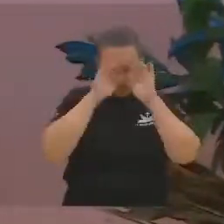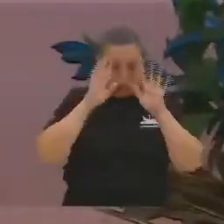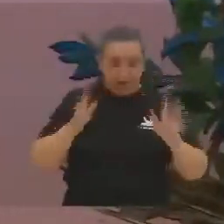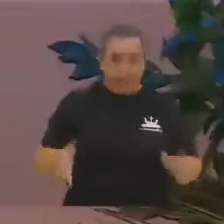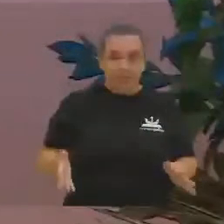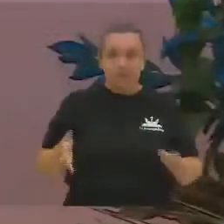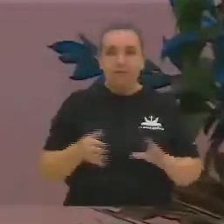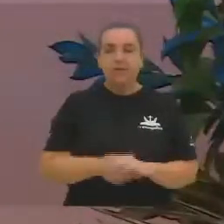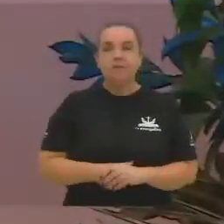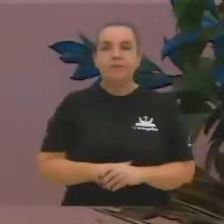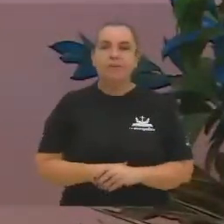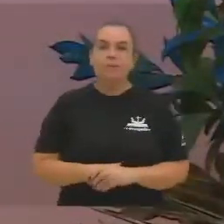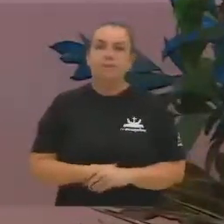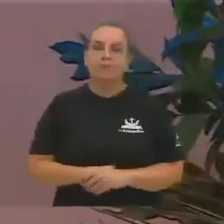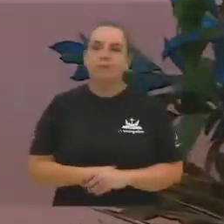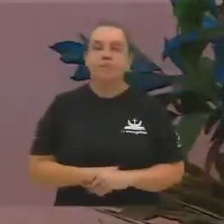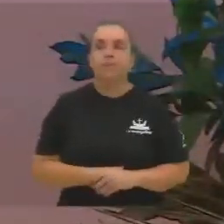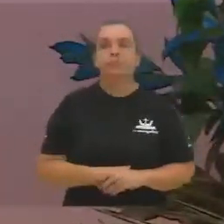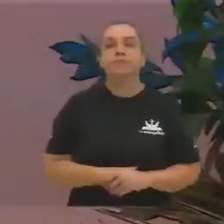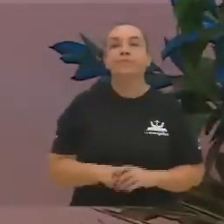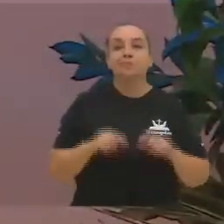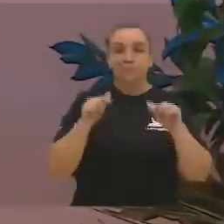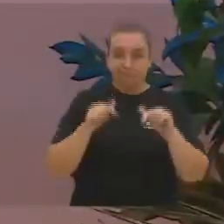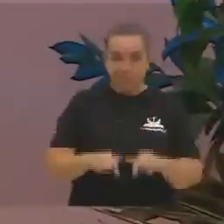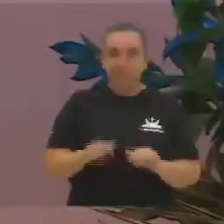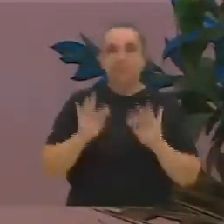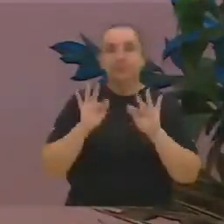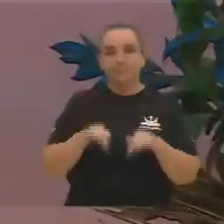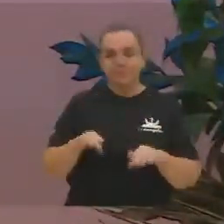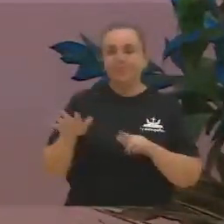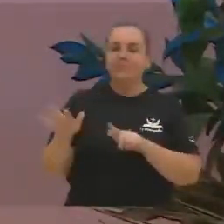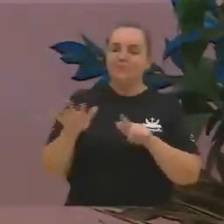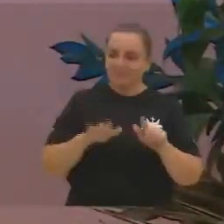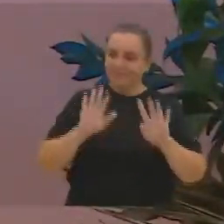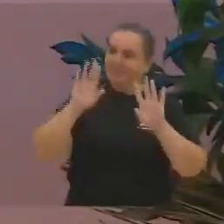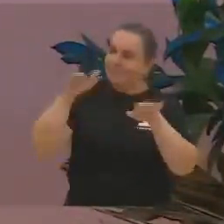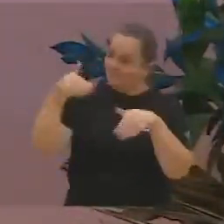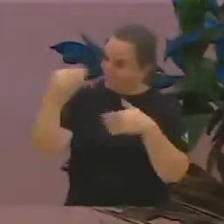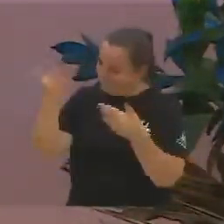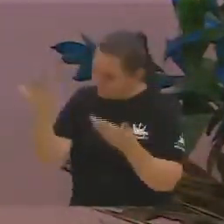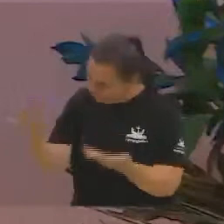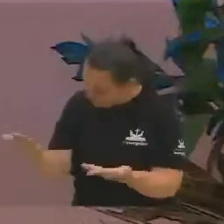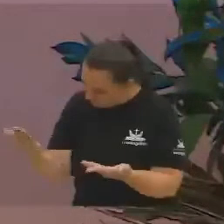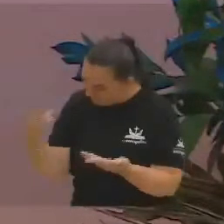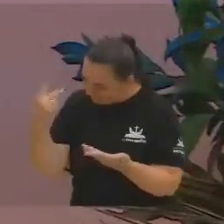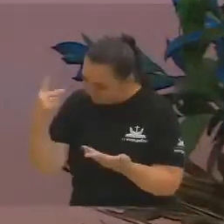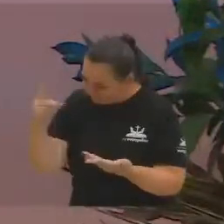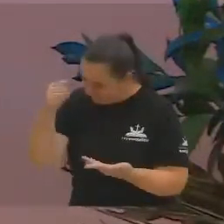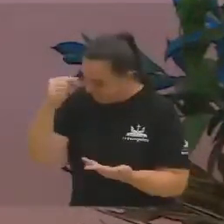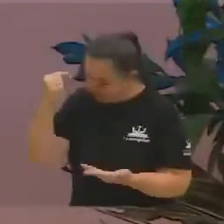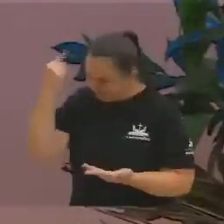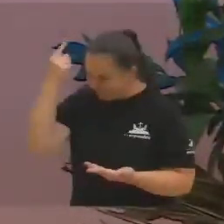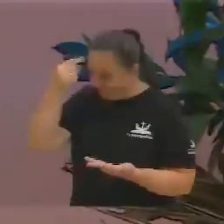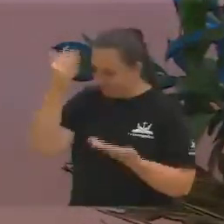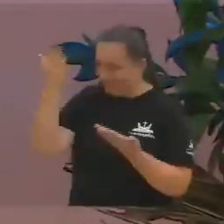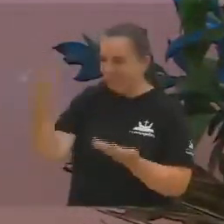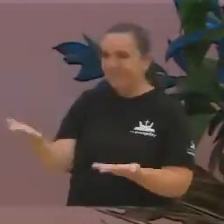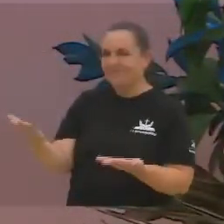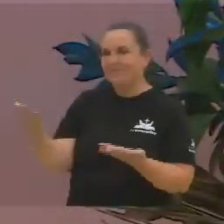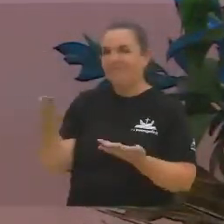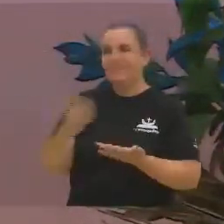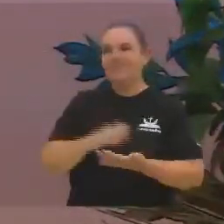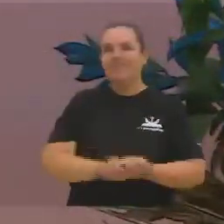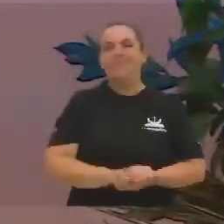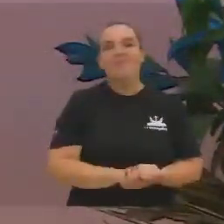ama e que neste fim de semana venera mais uma vez a sua santa e